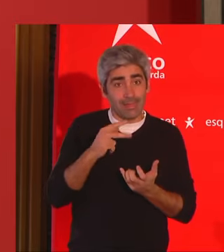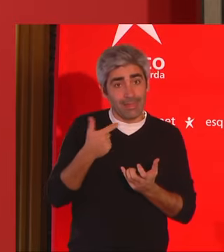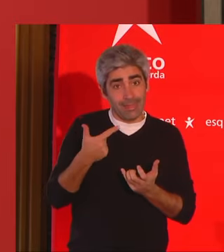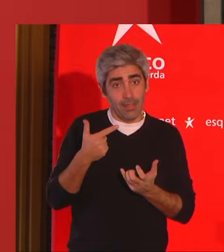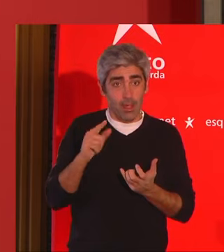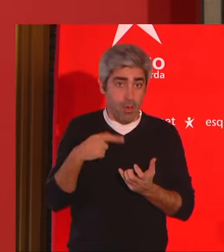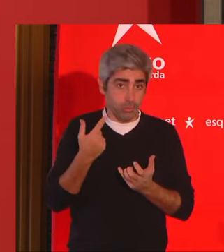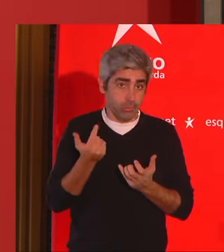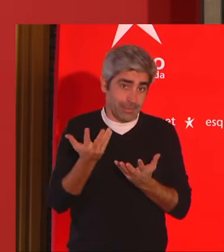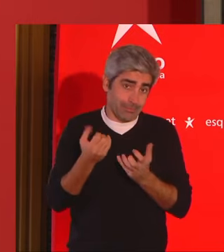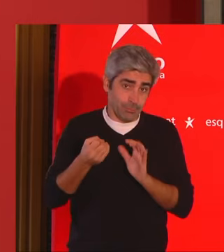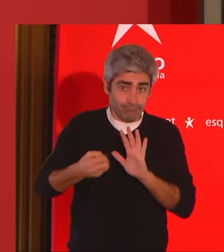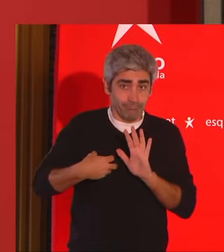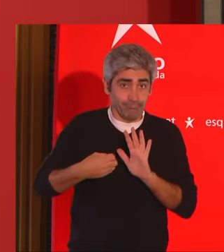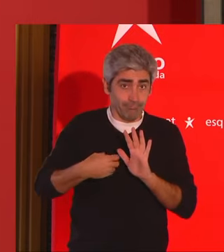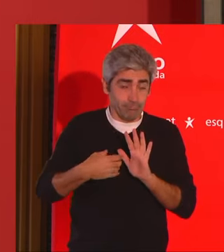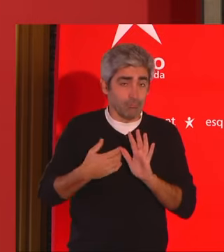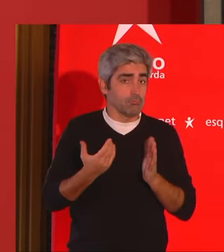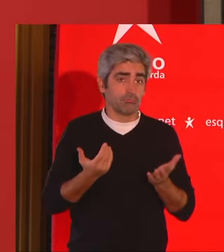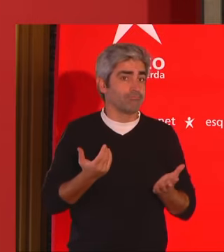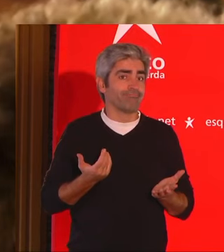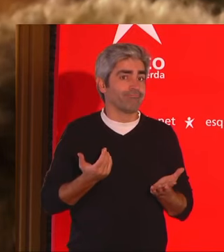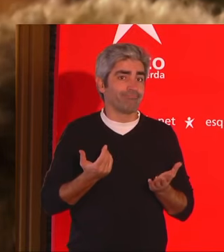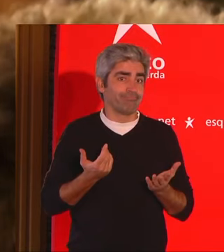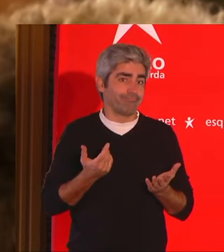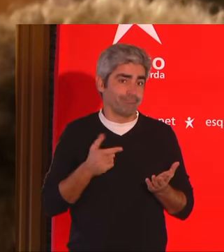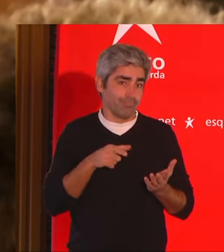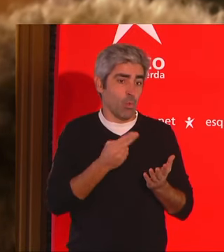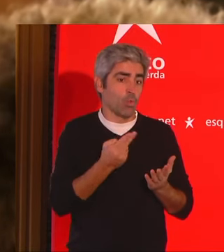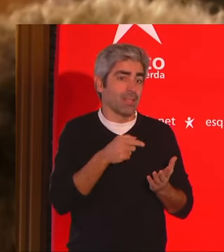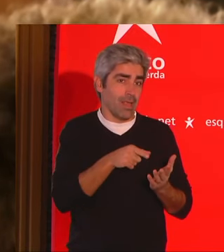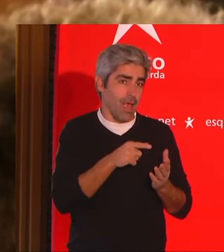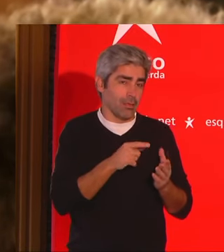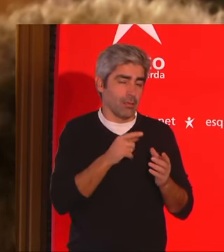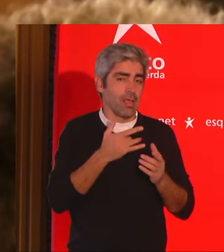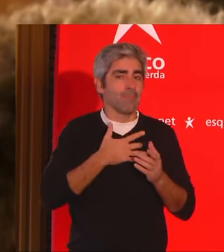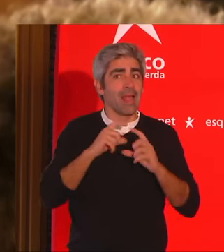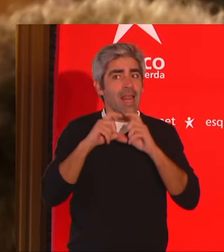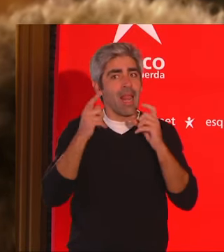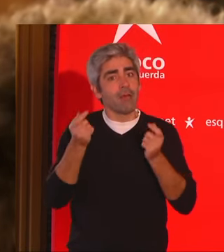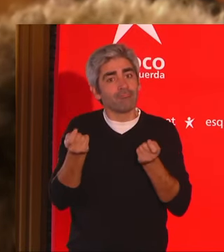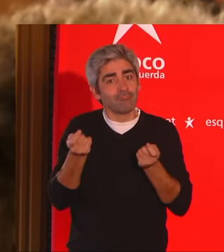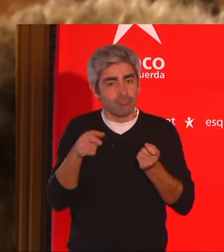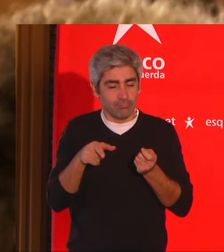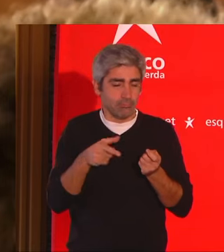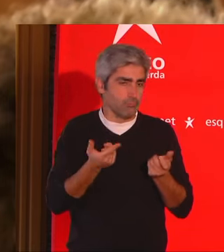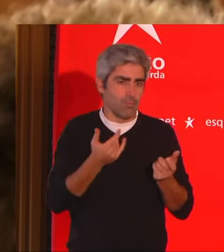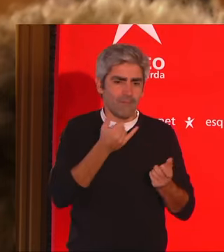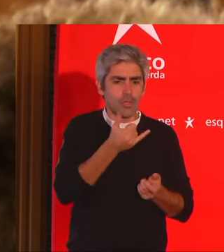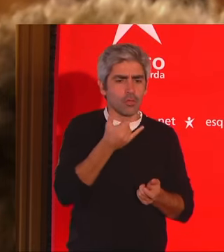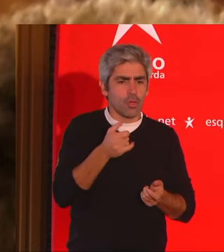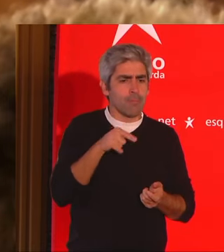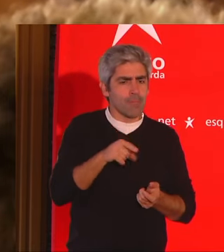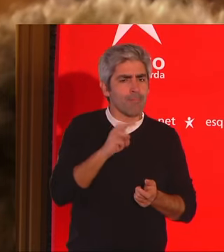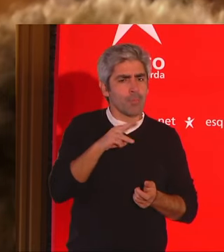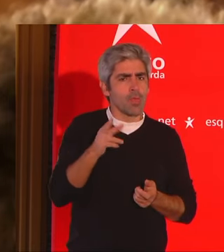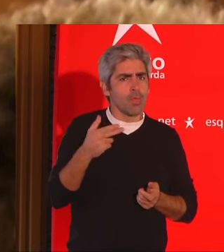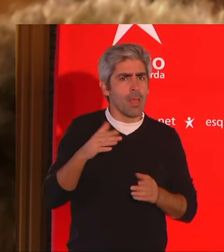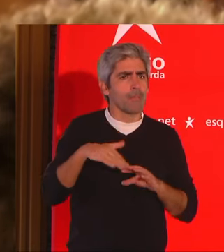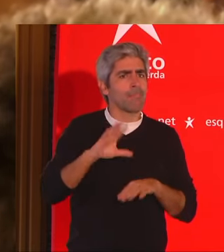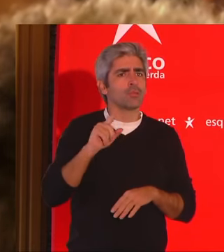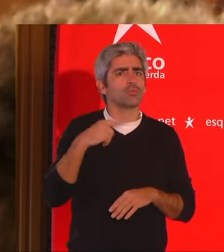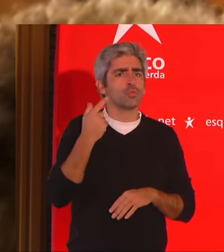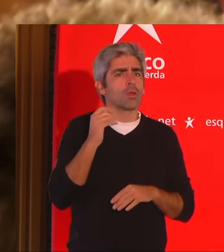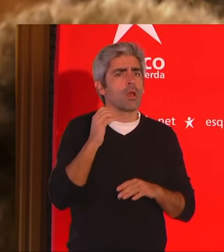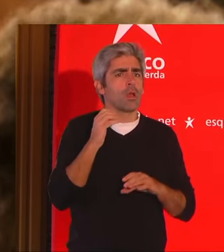tributária, pela unidade dos grandes contribuintes da autoridade tributária. Não sei se estão a perceber que 22 mil milhões de euros é mais do que a